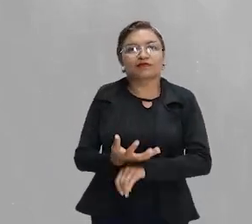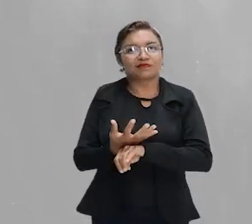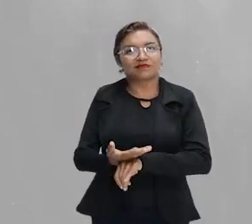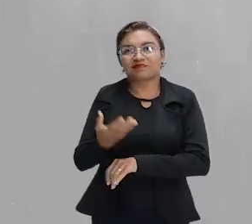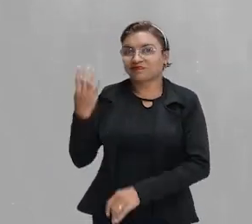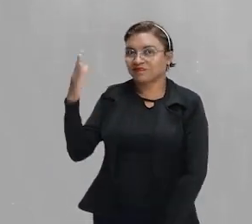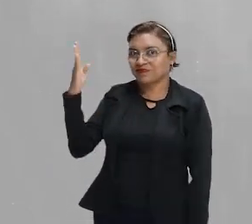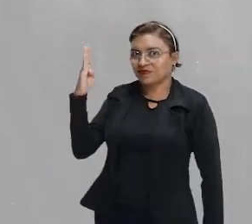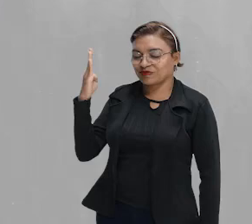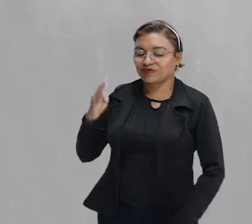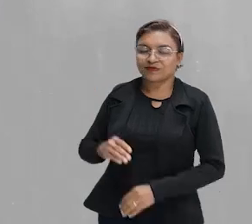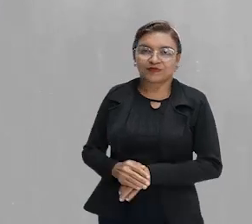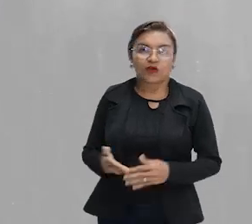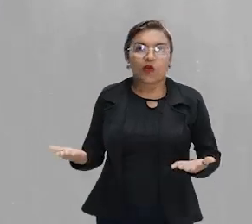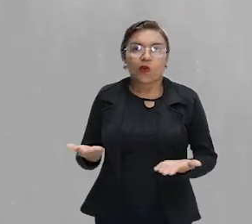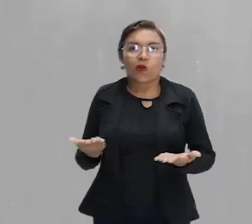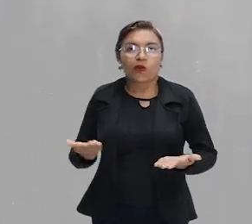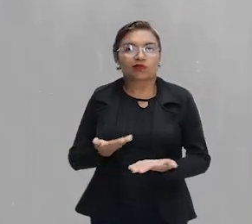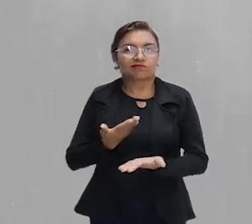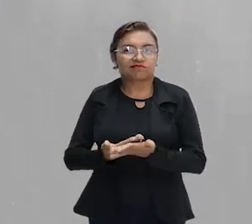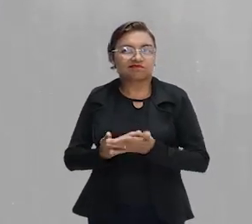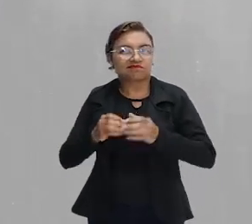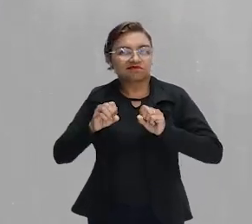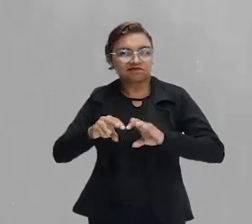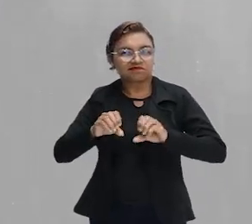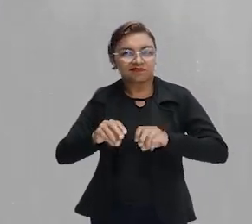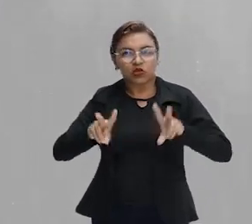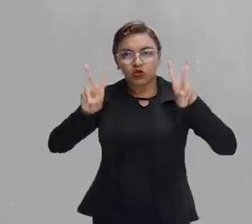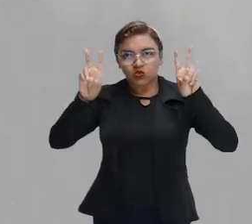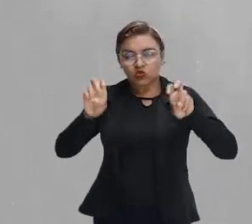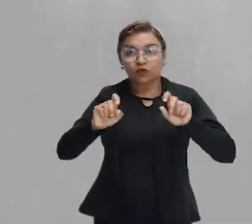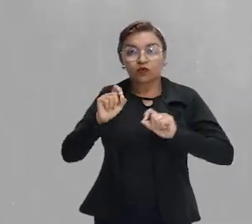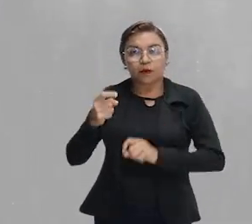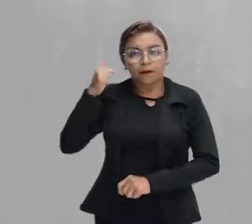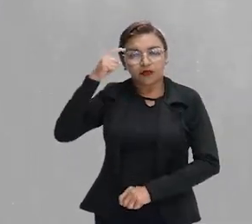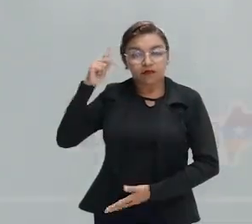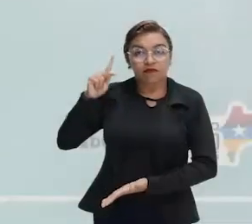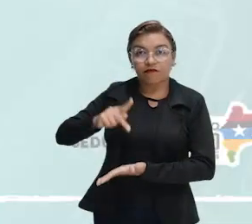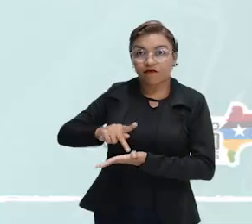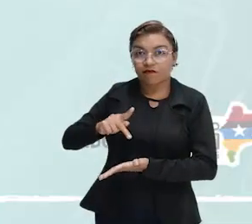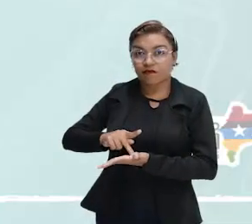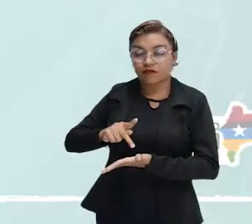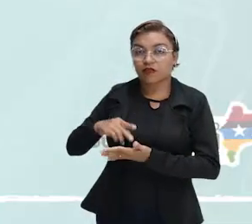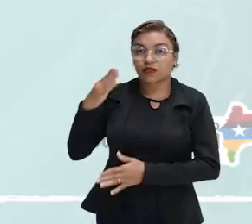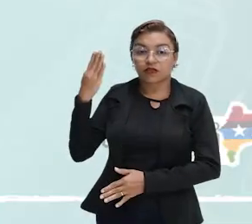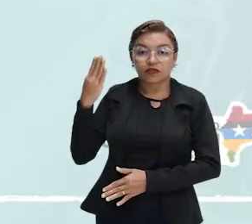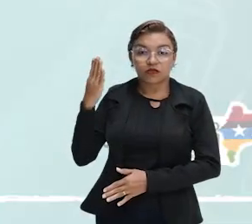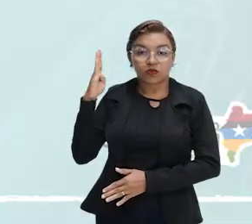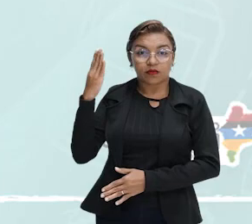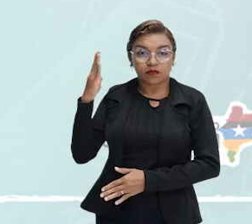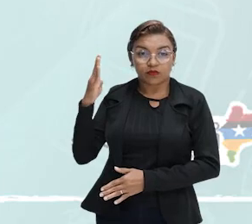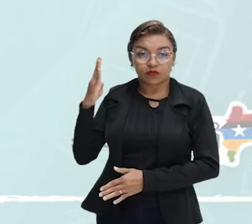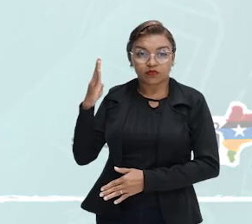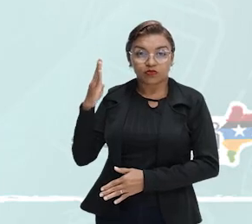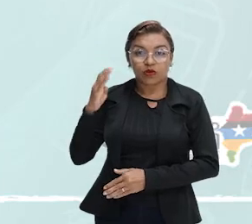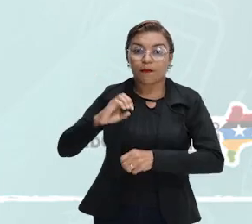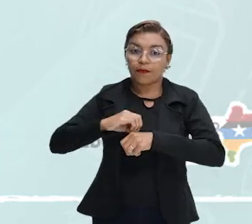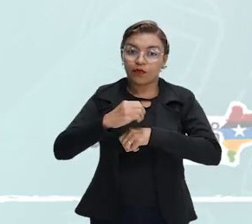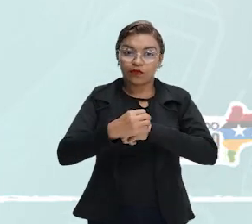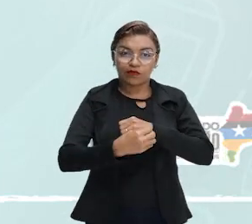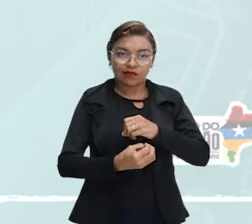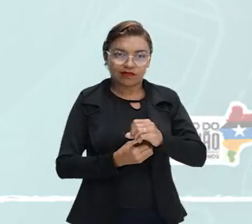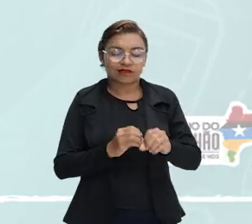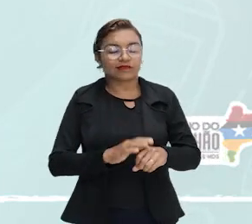Nessa aula eu quero aqui trabalhar com vocês ainda a respeito do dogma central da Biologia Molecular. E nessa aula eu